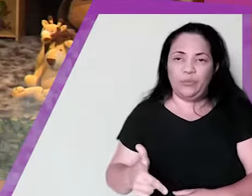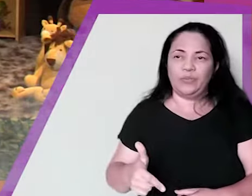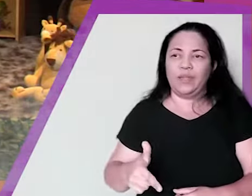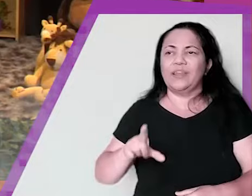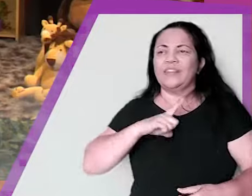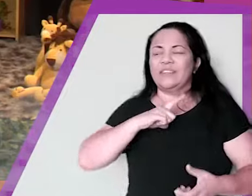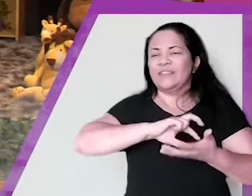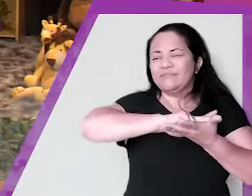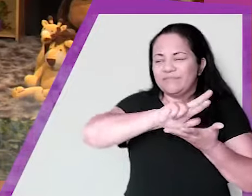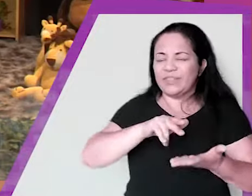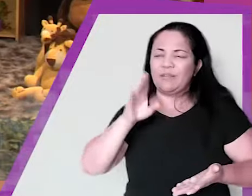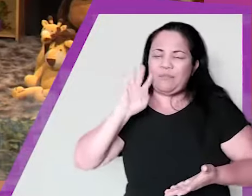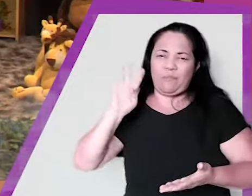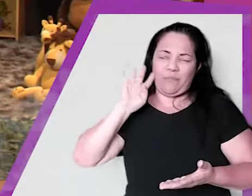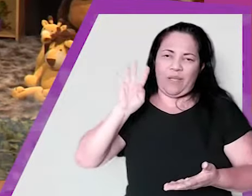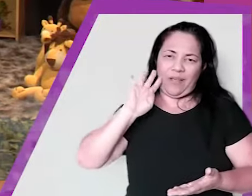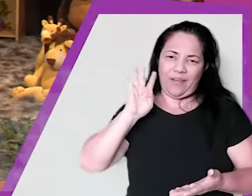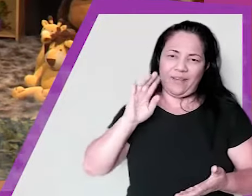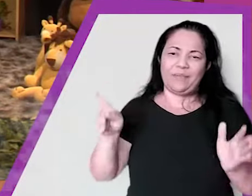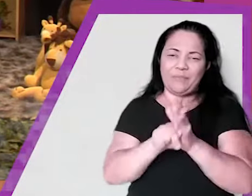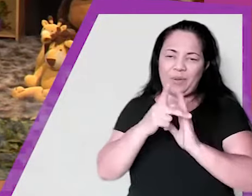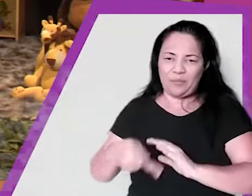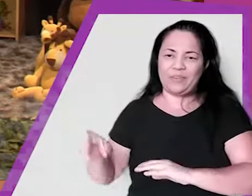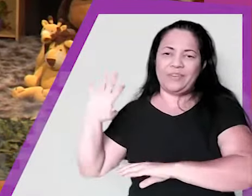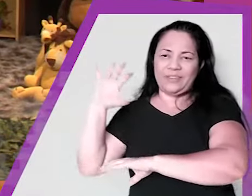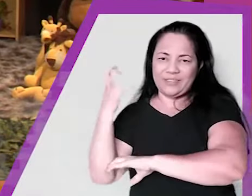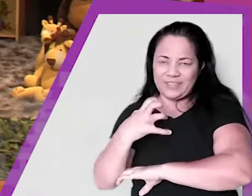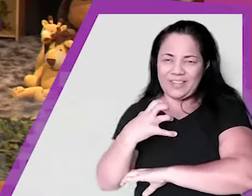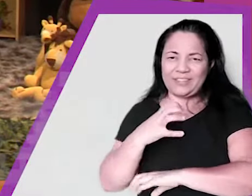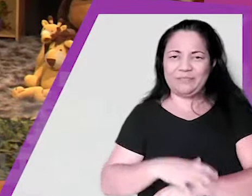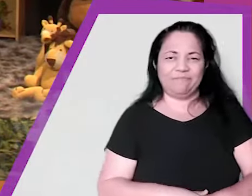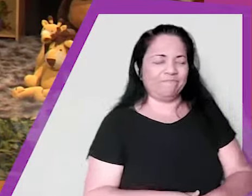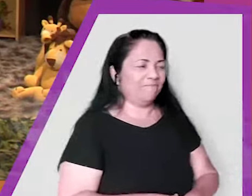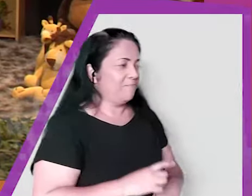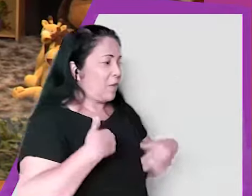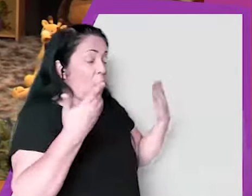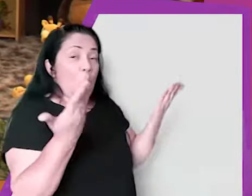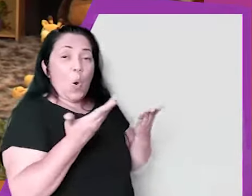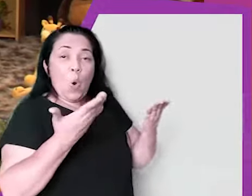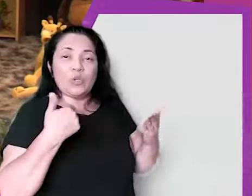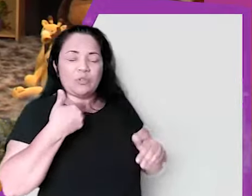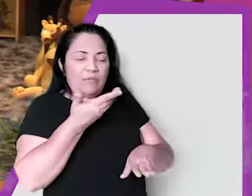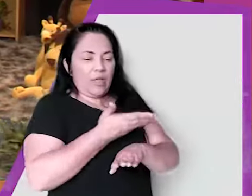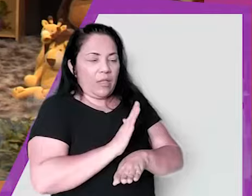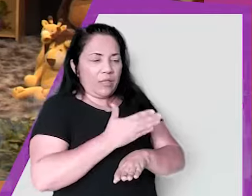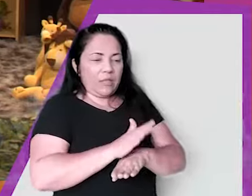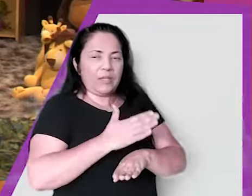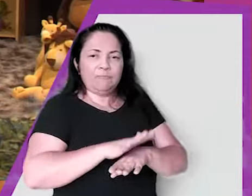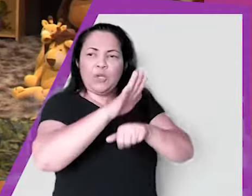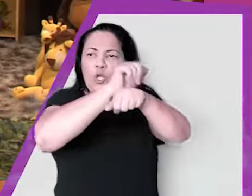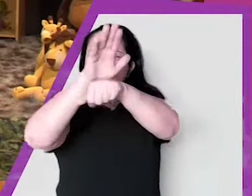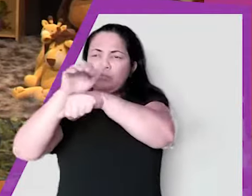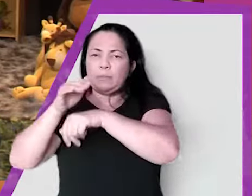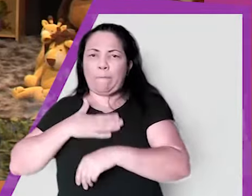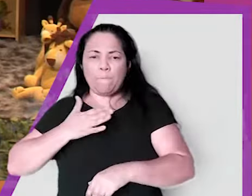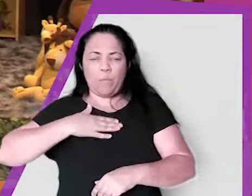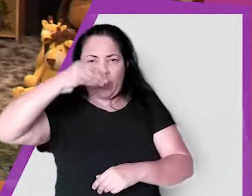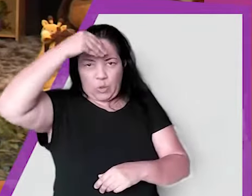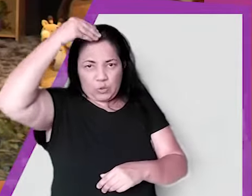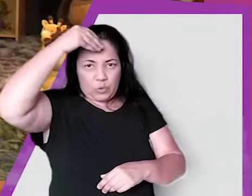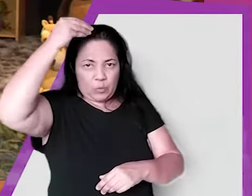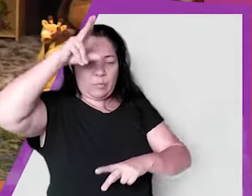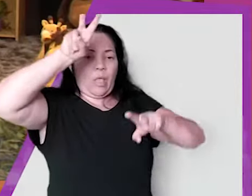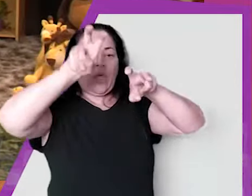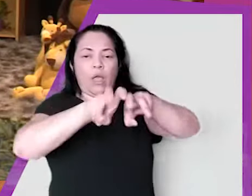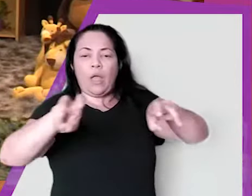estação da chuva, que é a estação da cigarra. Tem um monte de coisas bacanas nessa coisa das estações do Cerrado. Hoje, eu quando